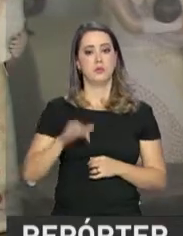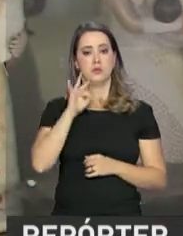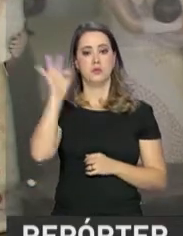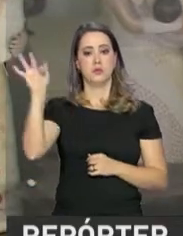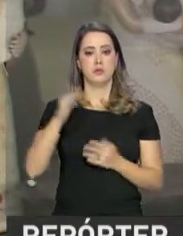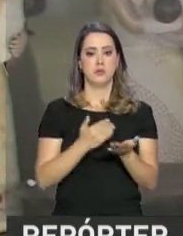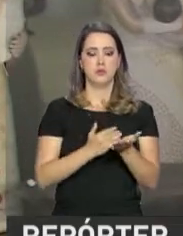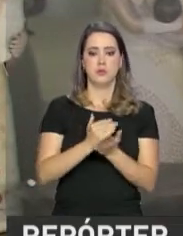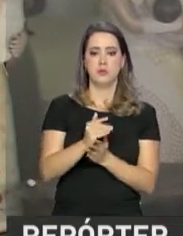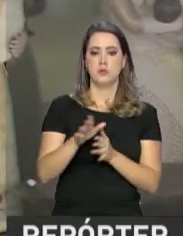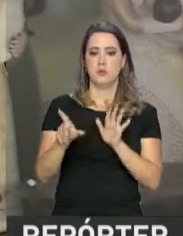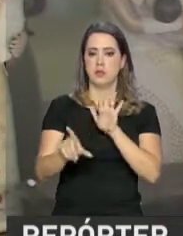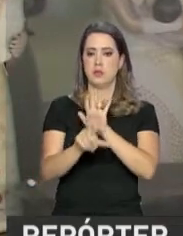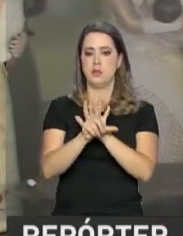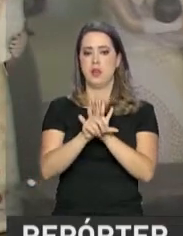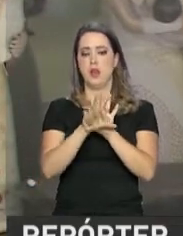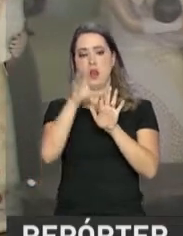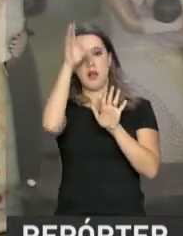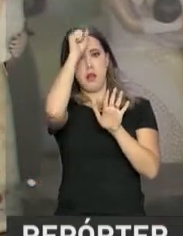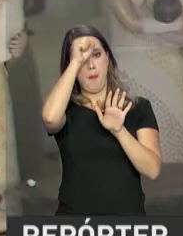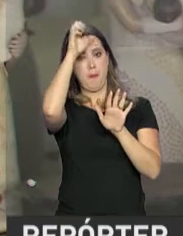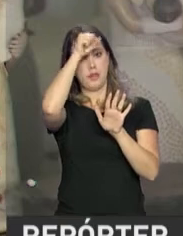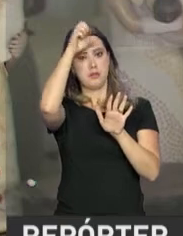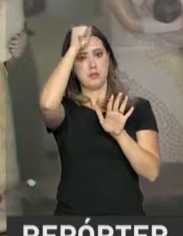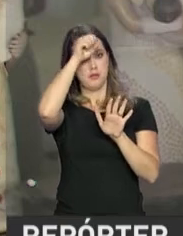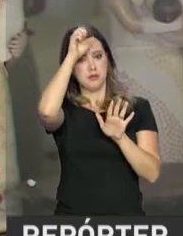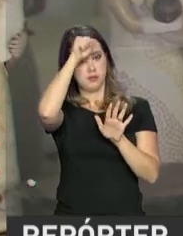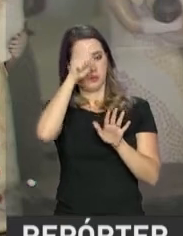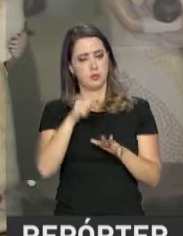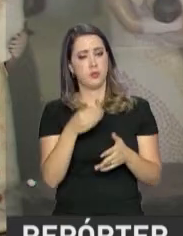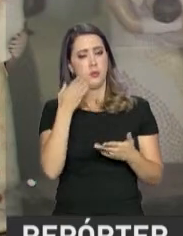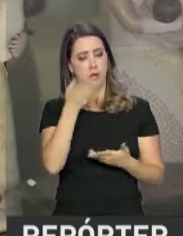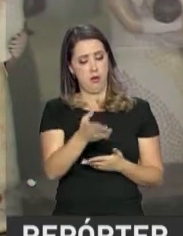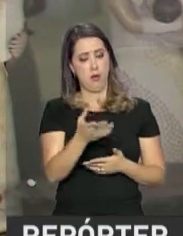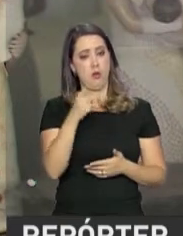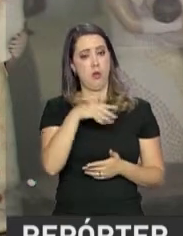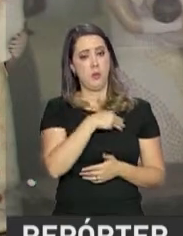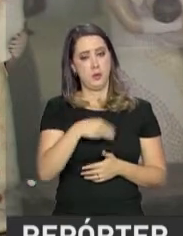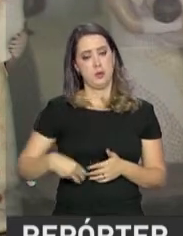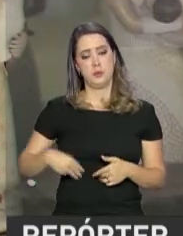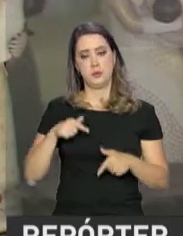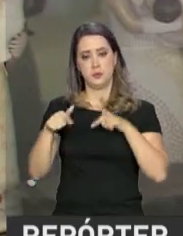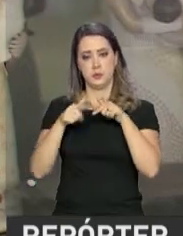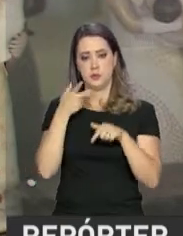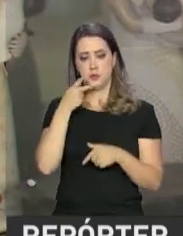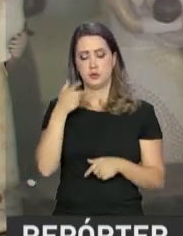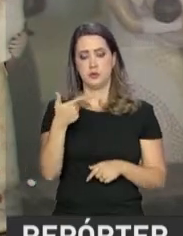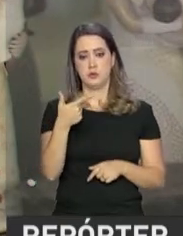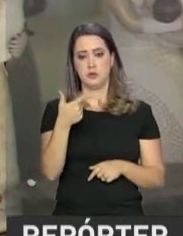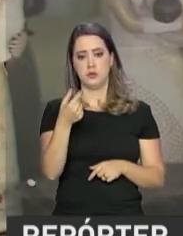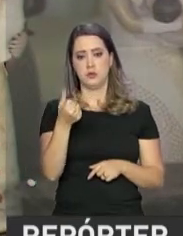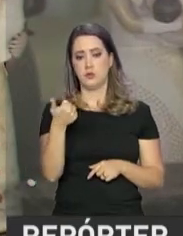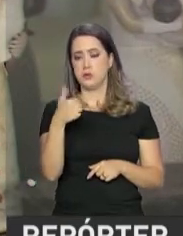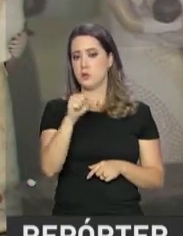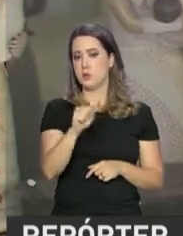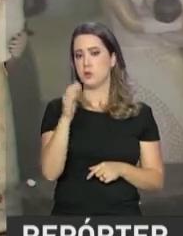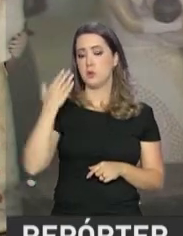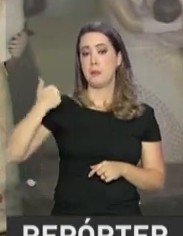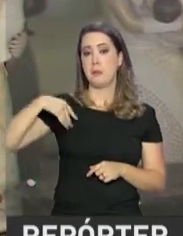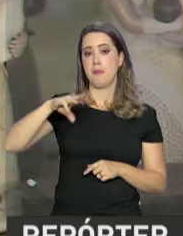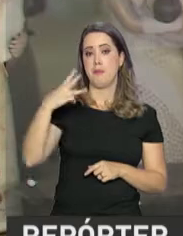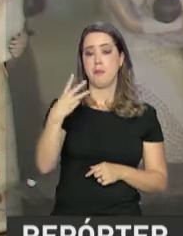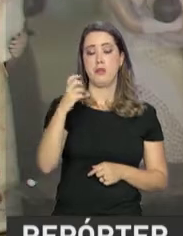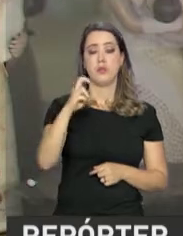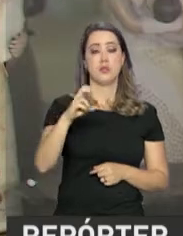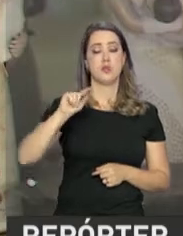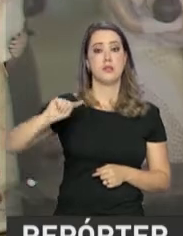federal a partir da lei de aprendizagem. Segundo o ministro do Trabalho, só em 2018 foram mais de 35